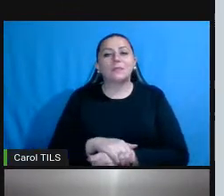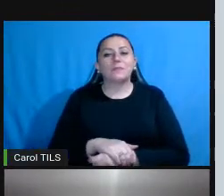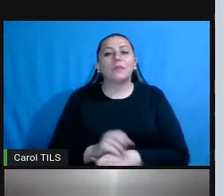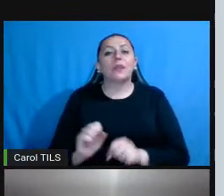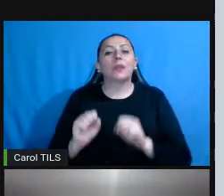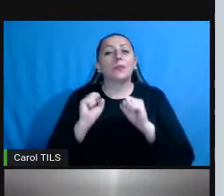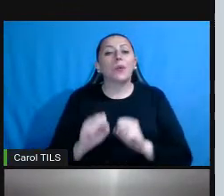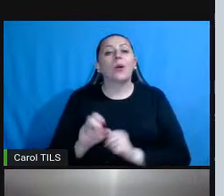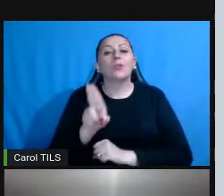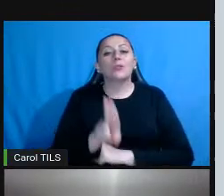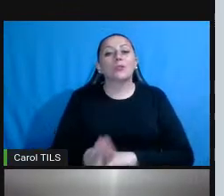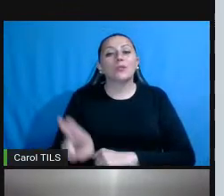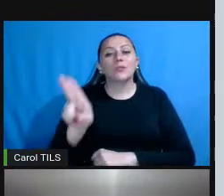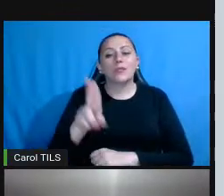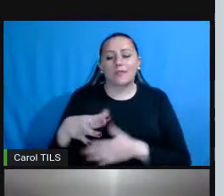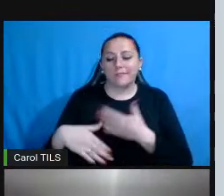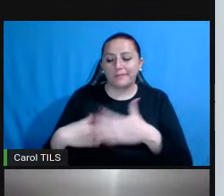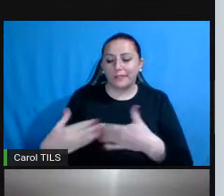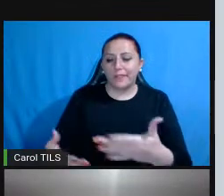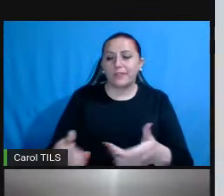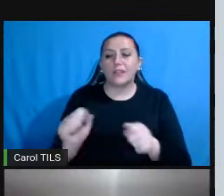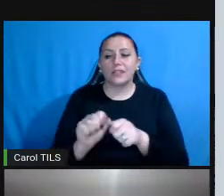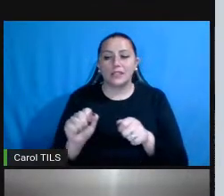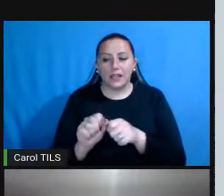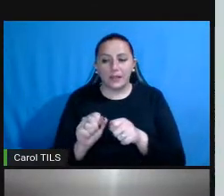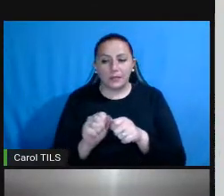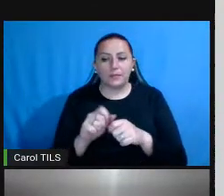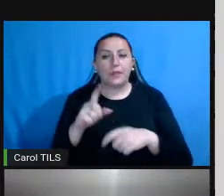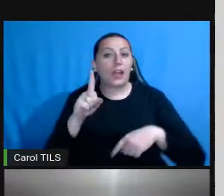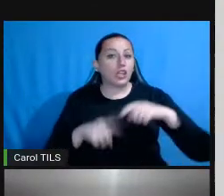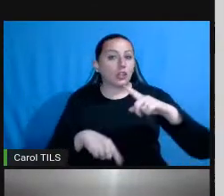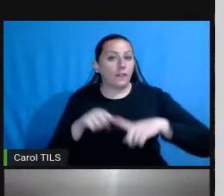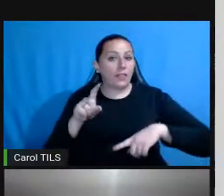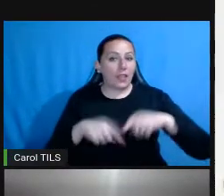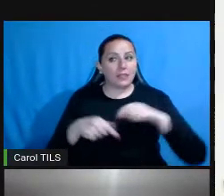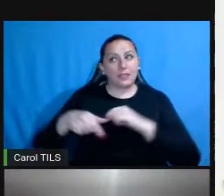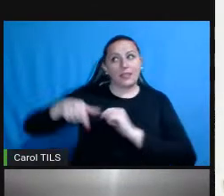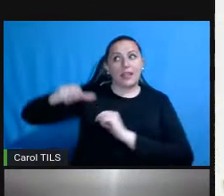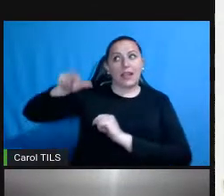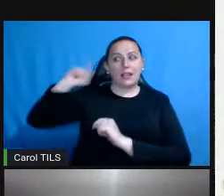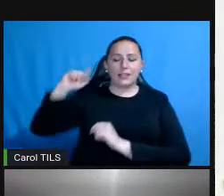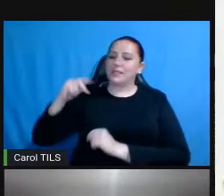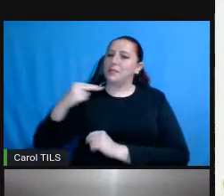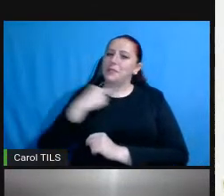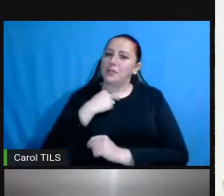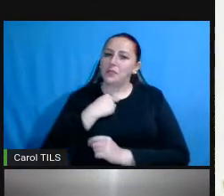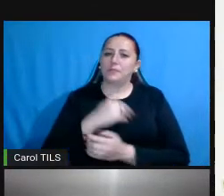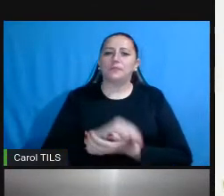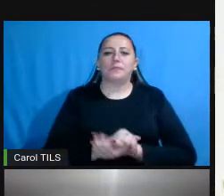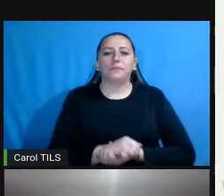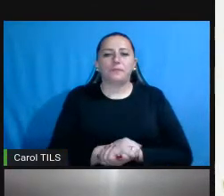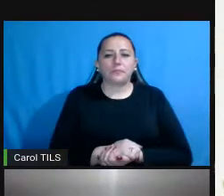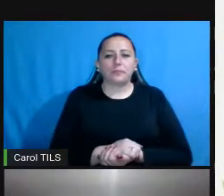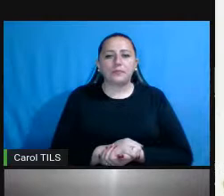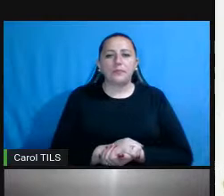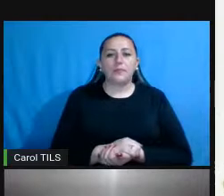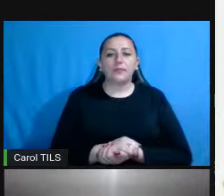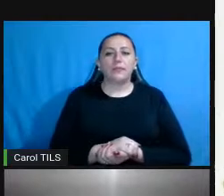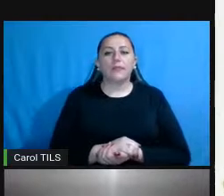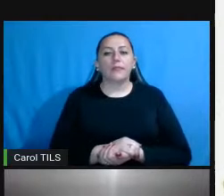poderão desenvolver atividades que até então não poderíamos. Então,